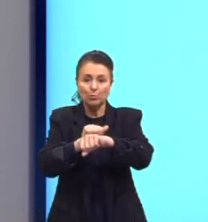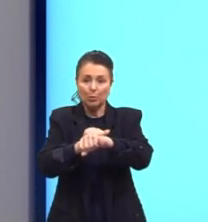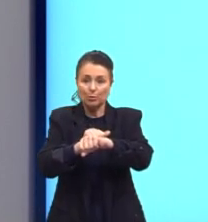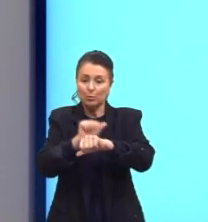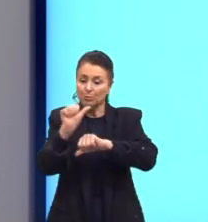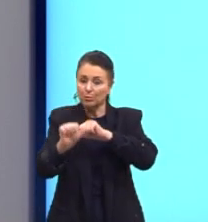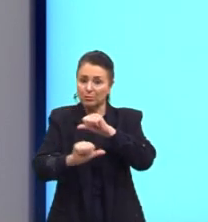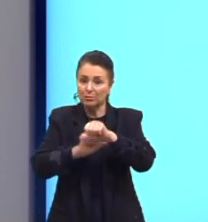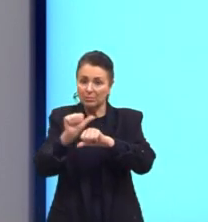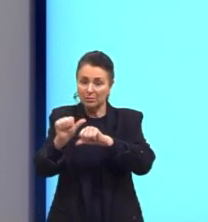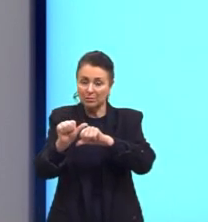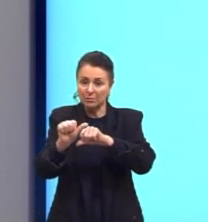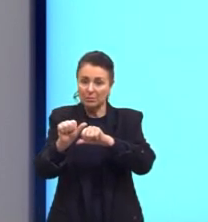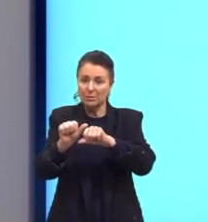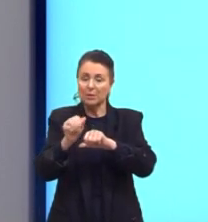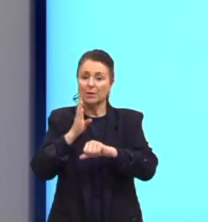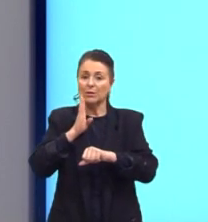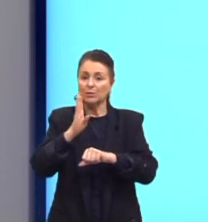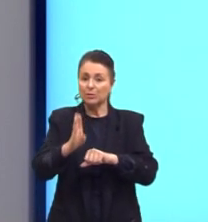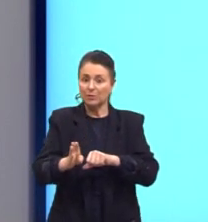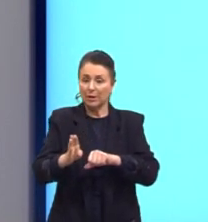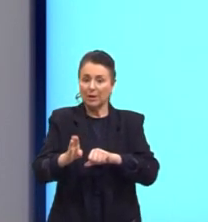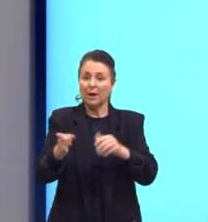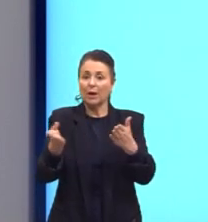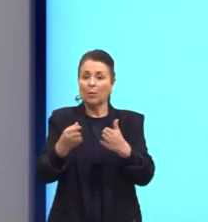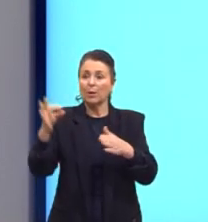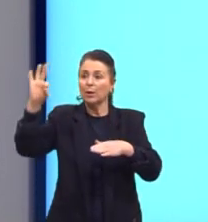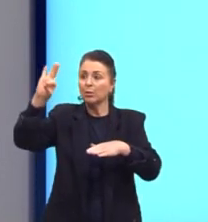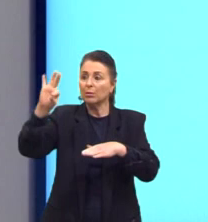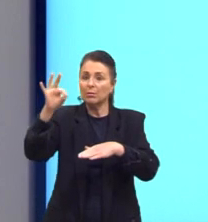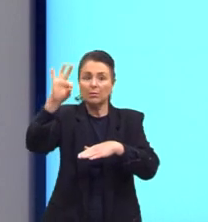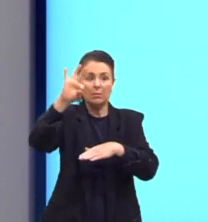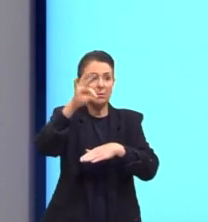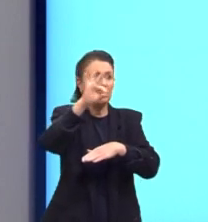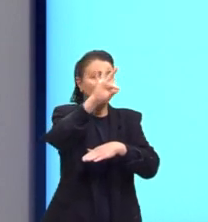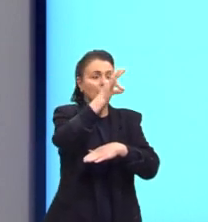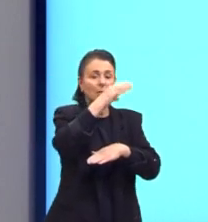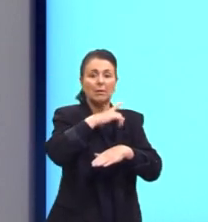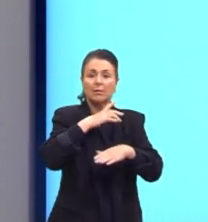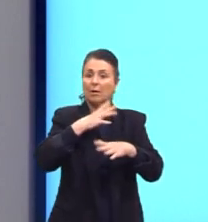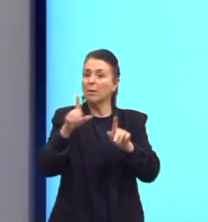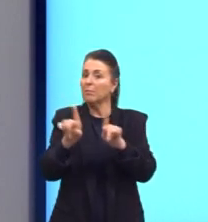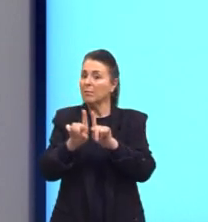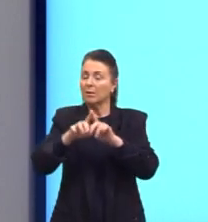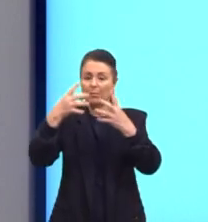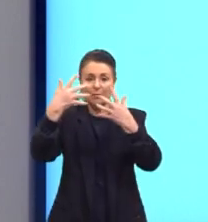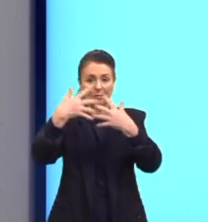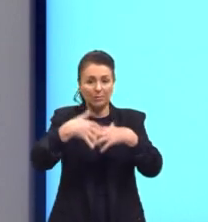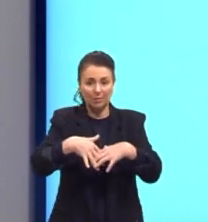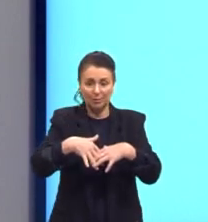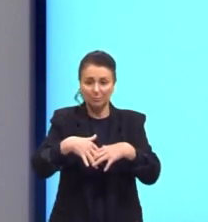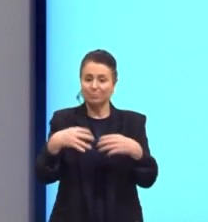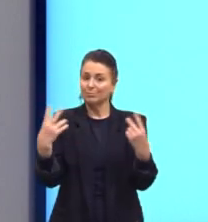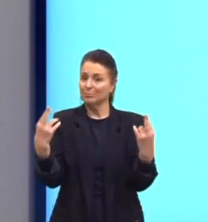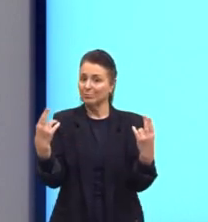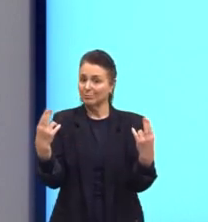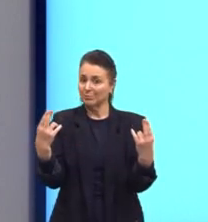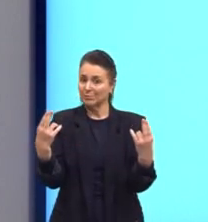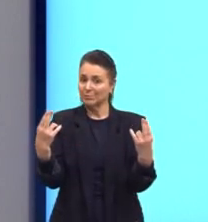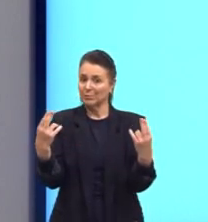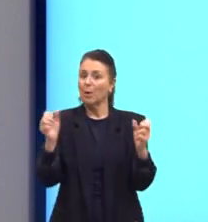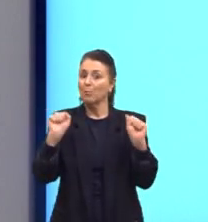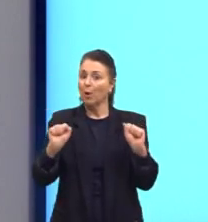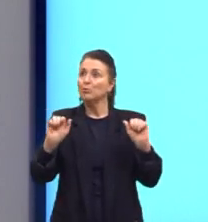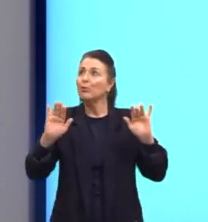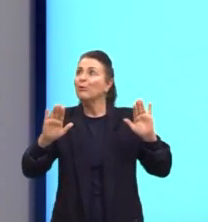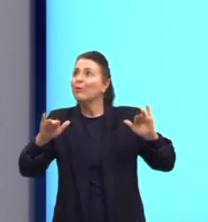modificados já Asas do inseto tem a a função é semelhante Mas serve para